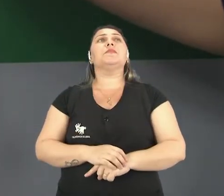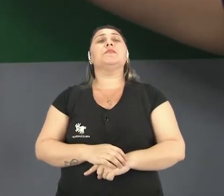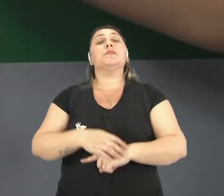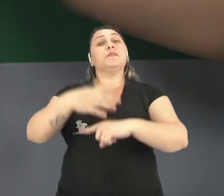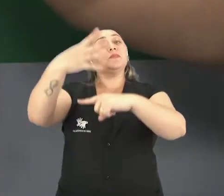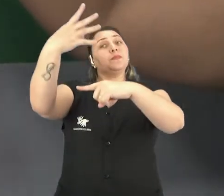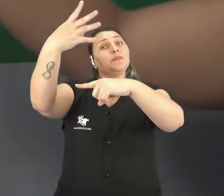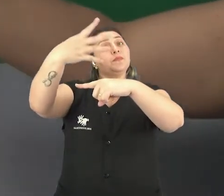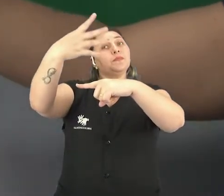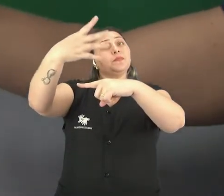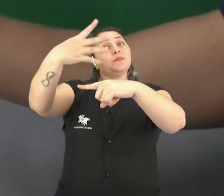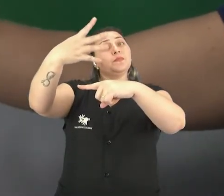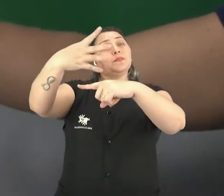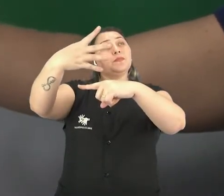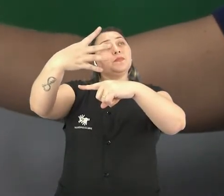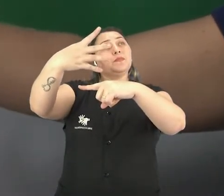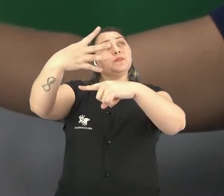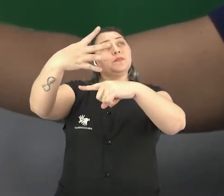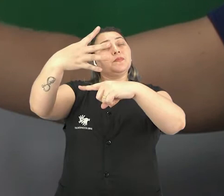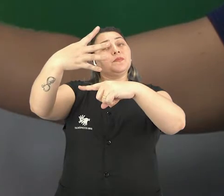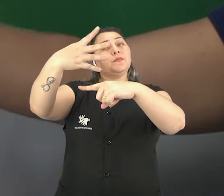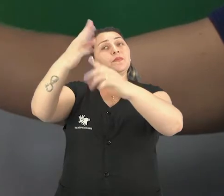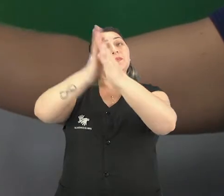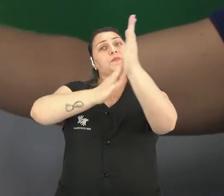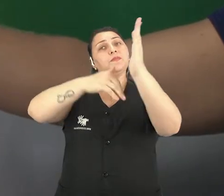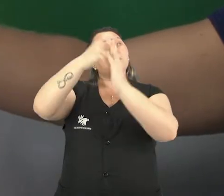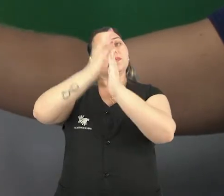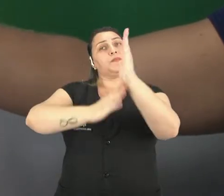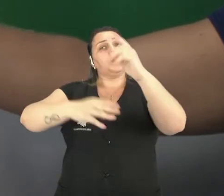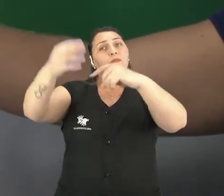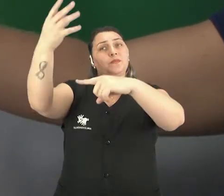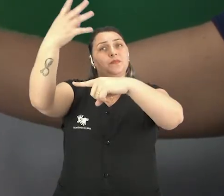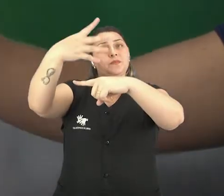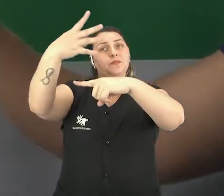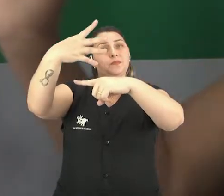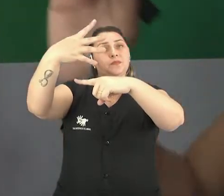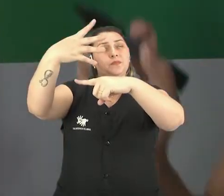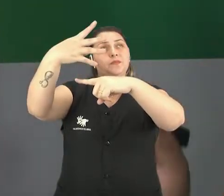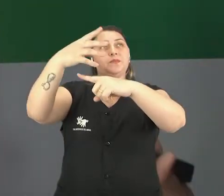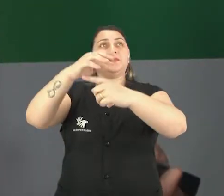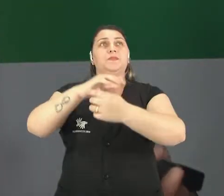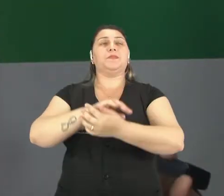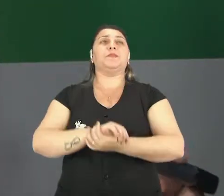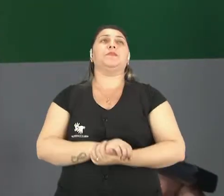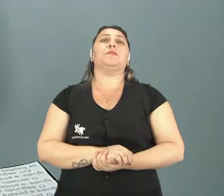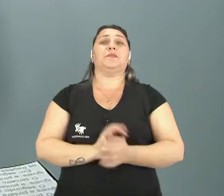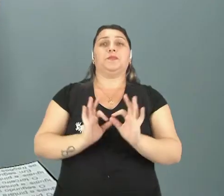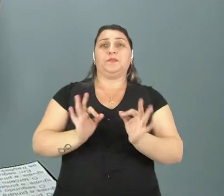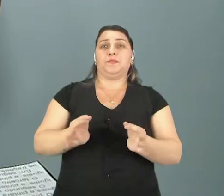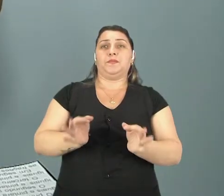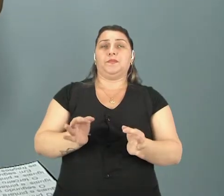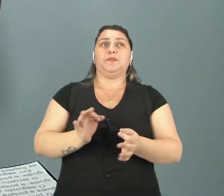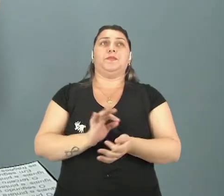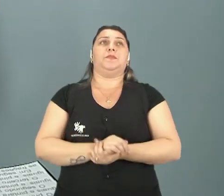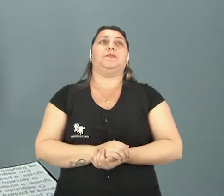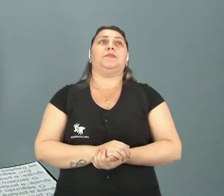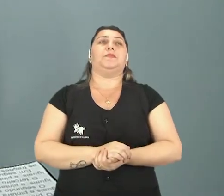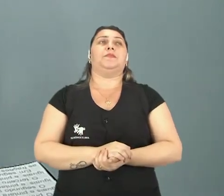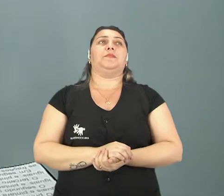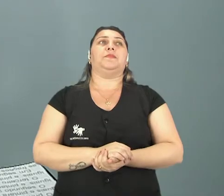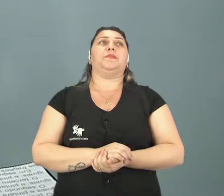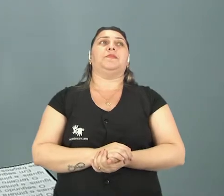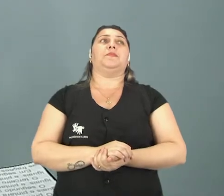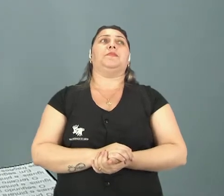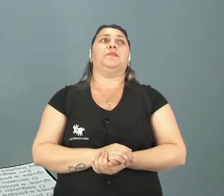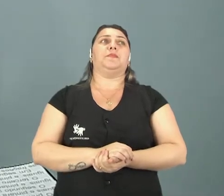4, não é mesmo? Então, foram pintadas 4 partes. Certinho? Até